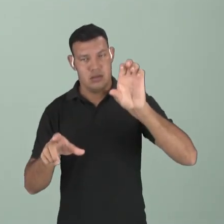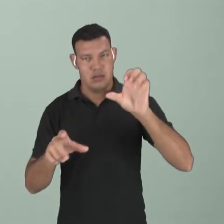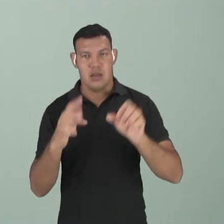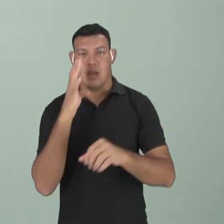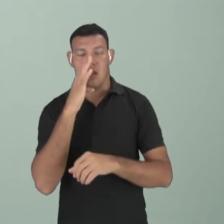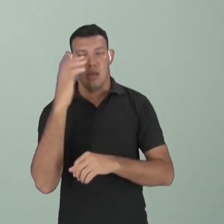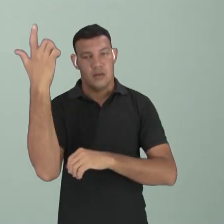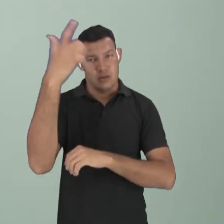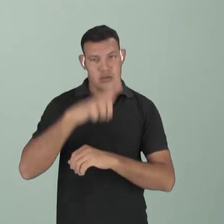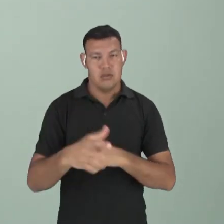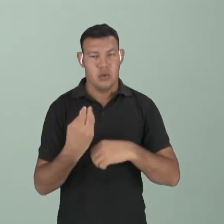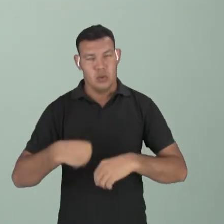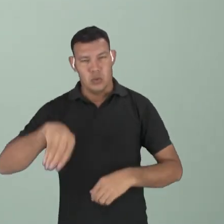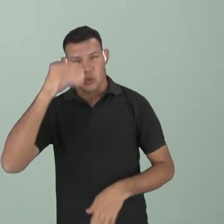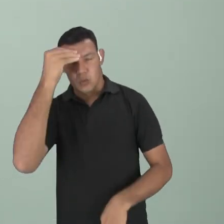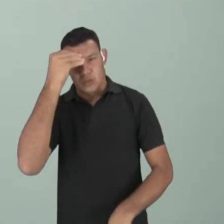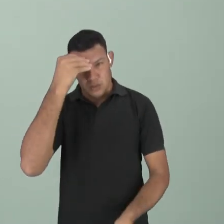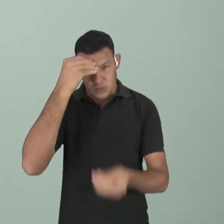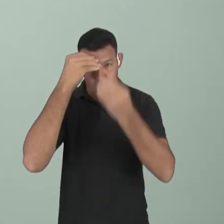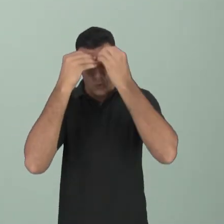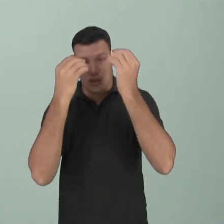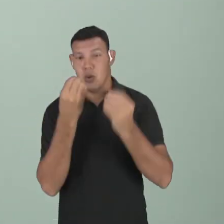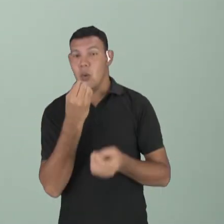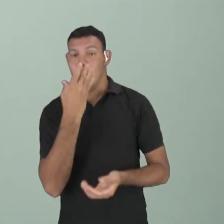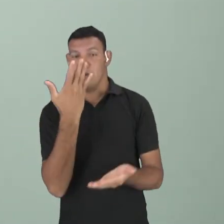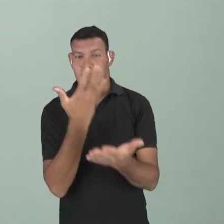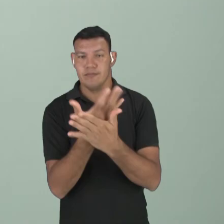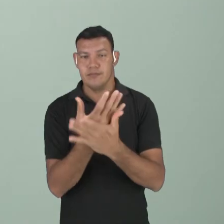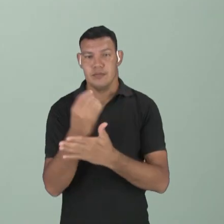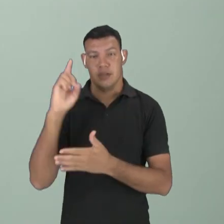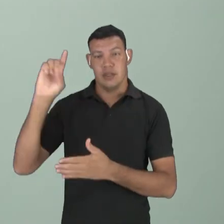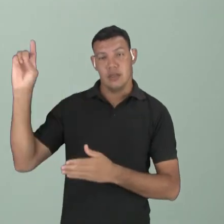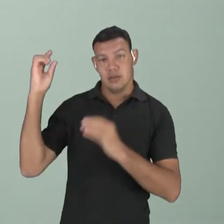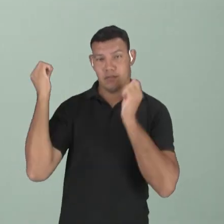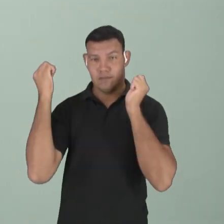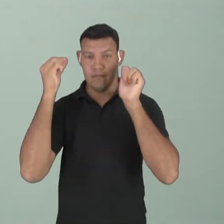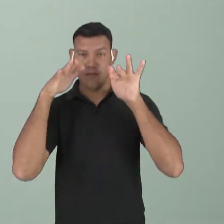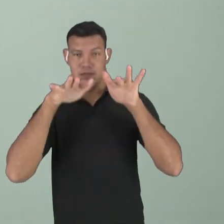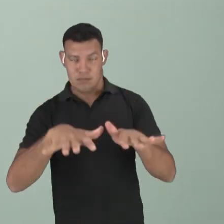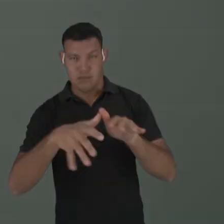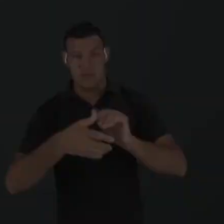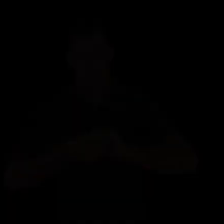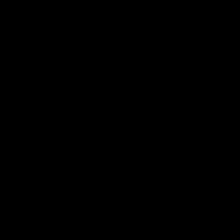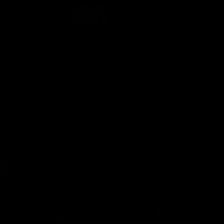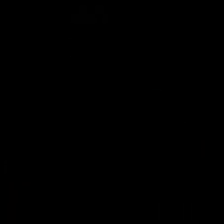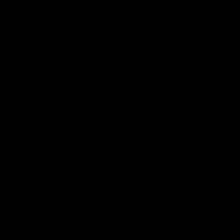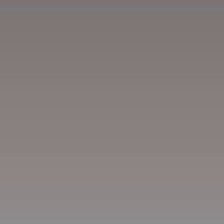assista essa aula novamente para você fixar bem os conteúdos. Bons estudos e fiquem com Deus.